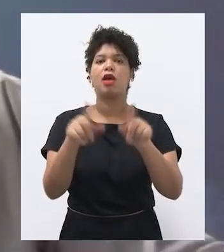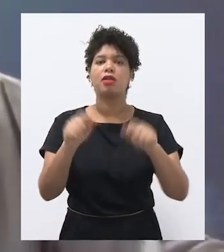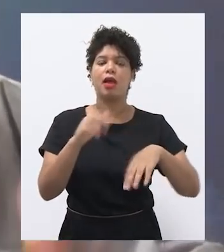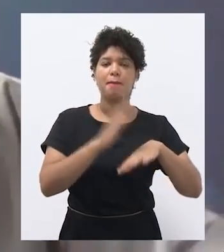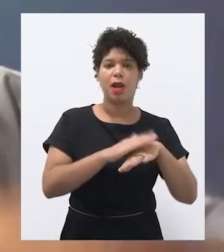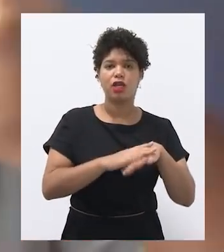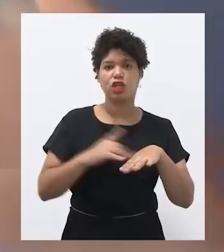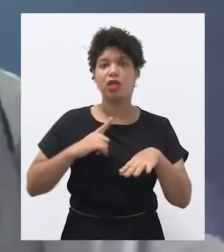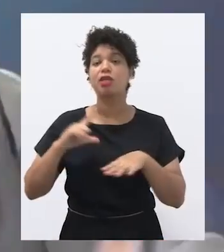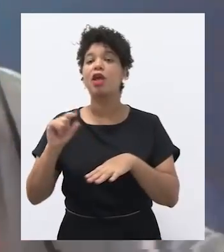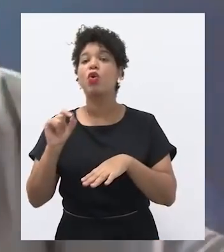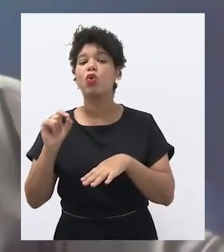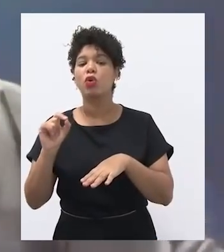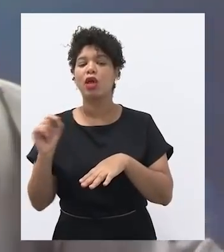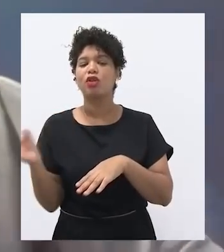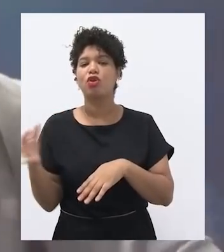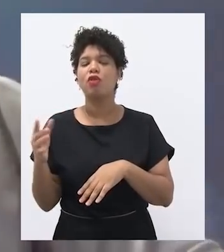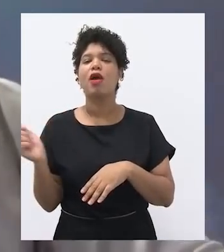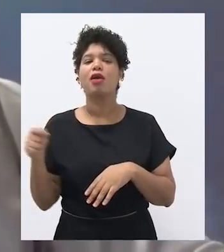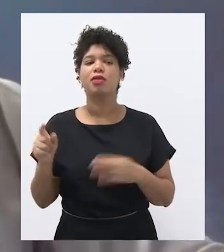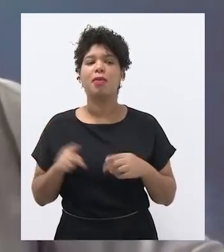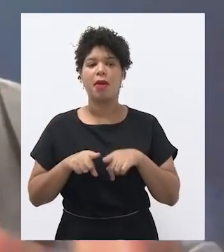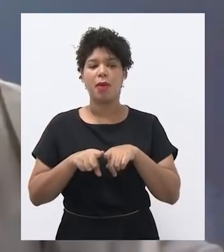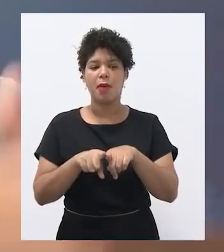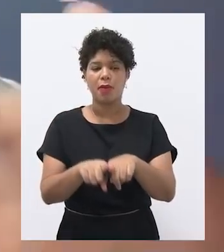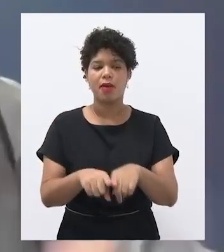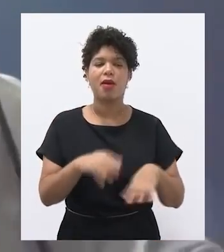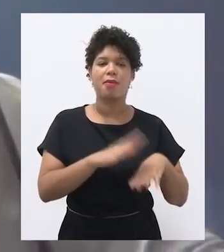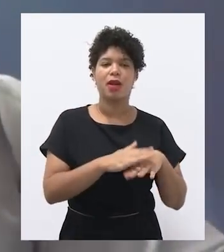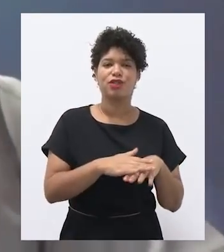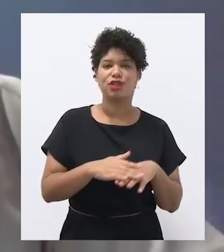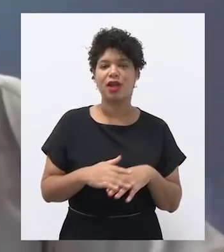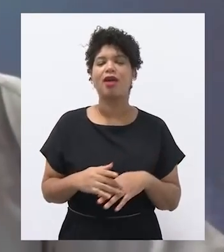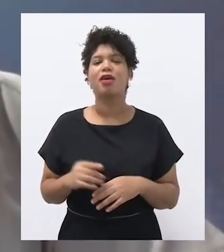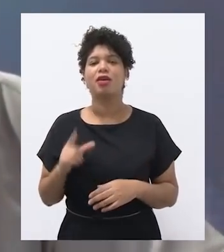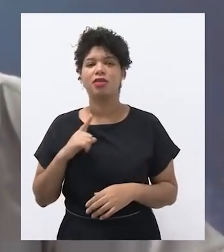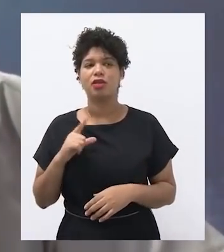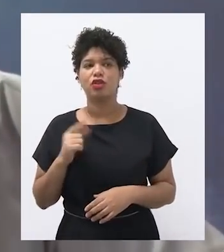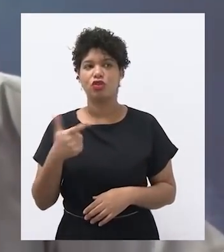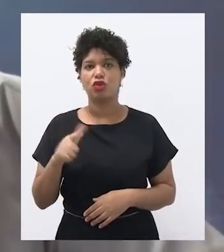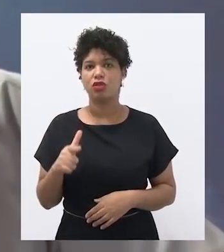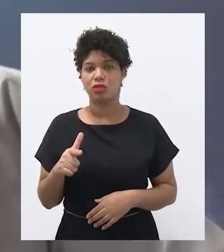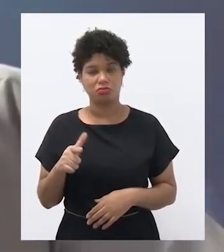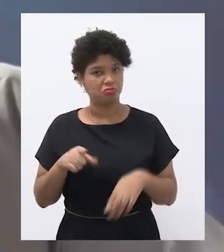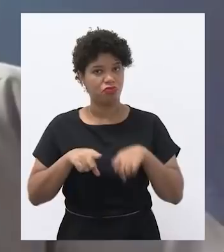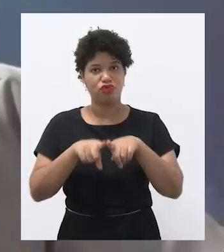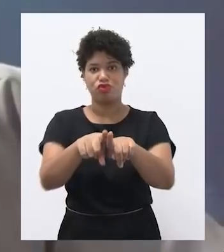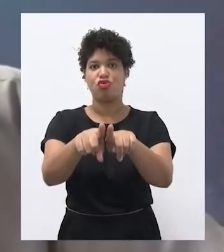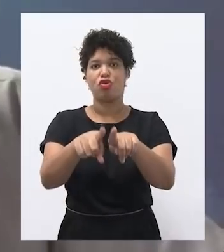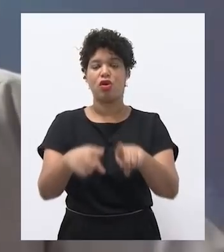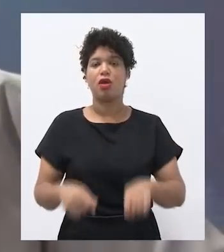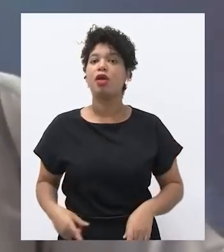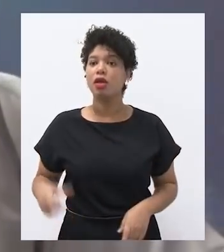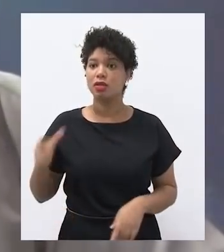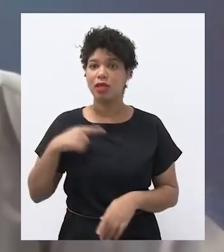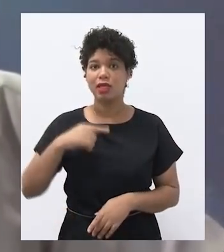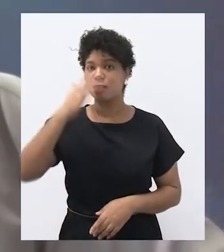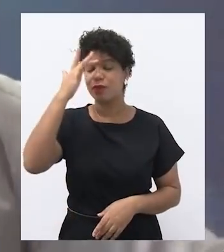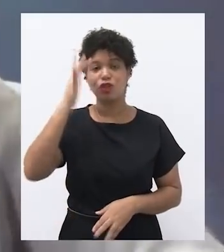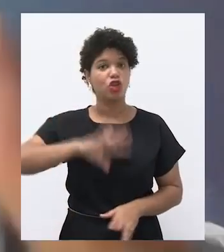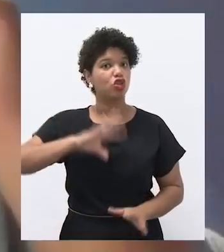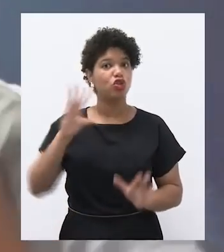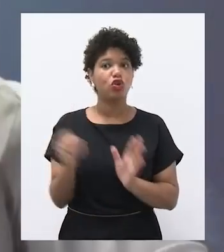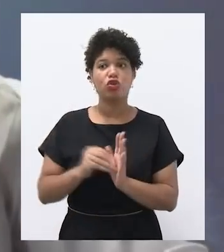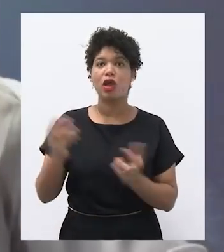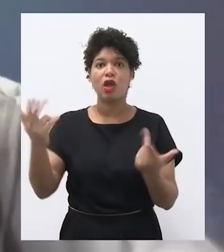o recurso, estamos indo para lá. Prática, recurso, estamos indo para lá. É desse jeito que as empresas no Vale do Silício operam.